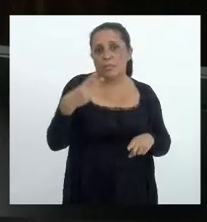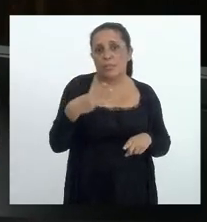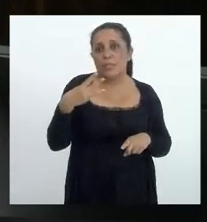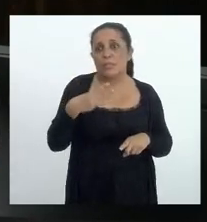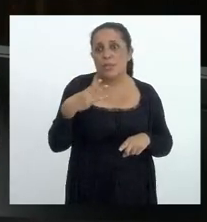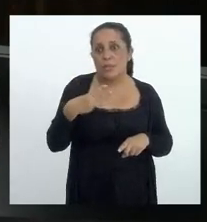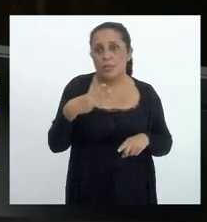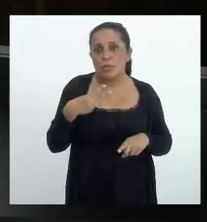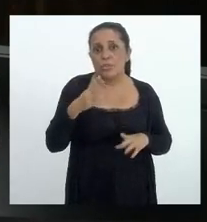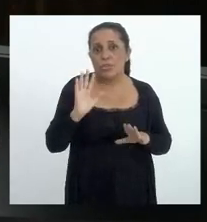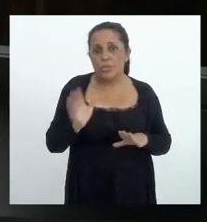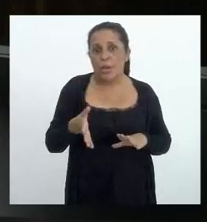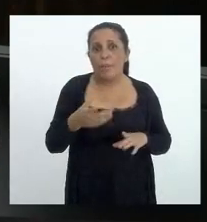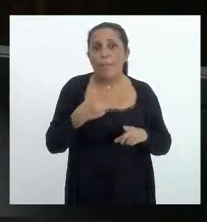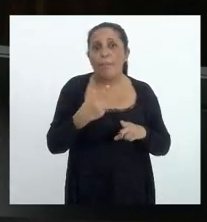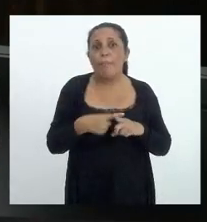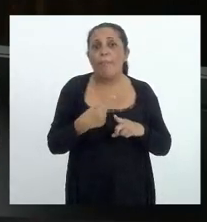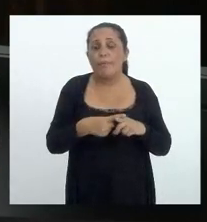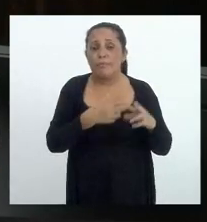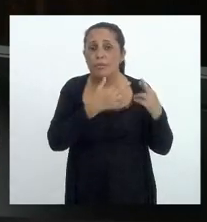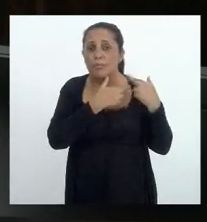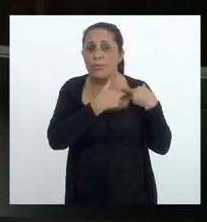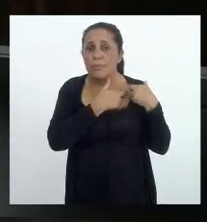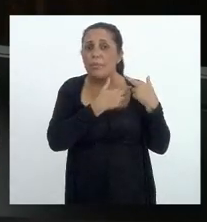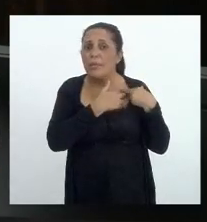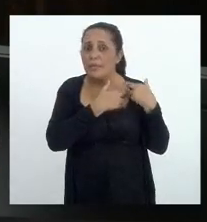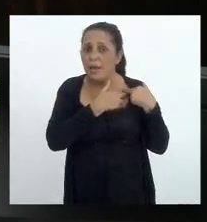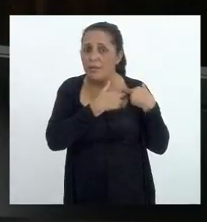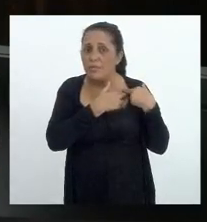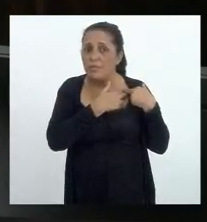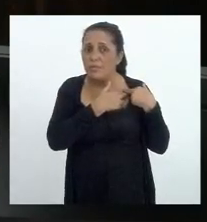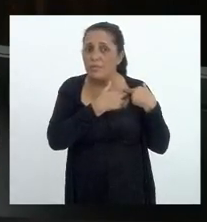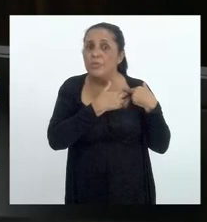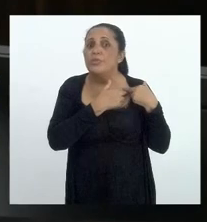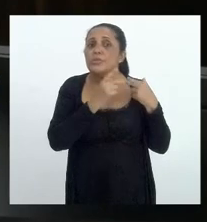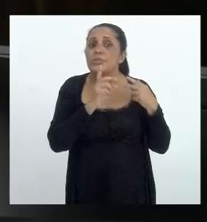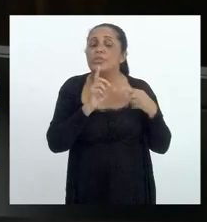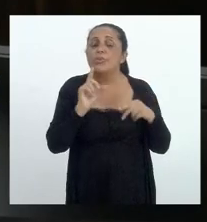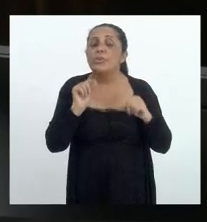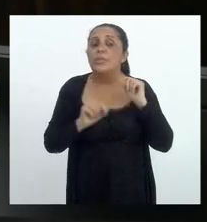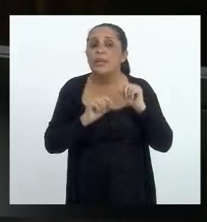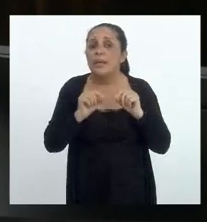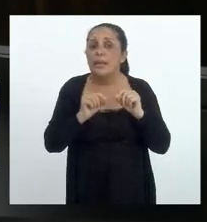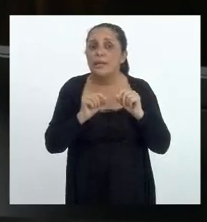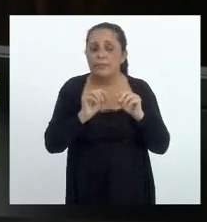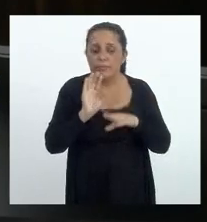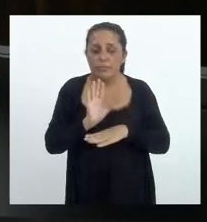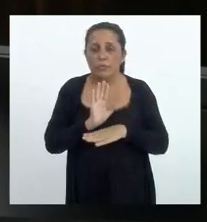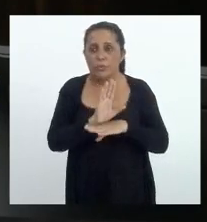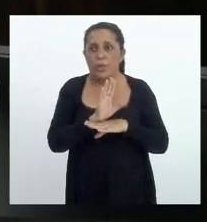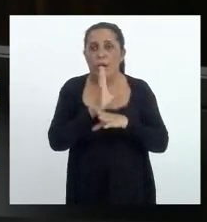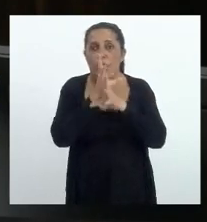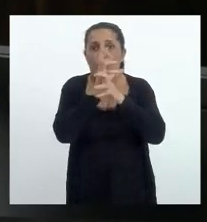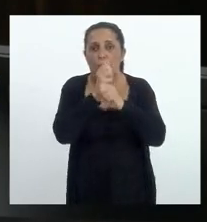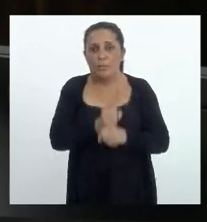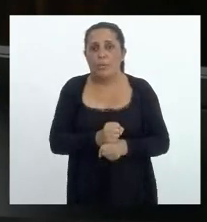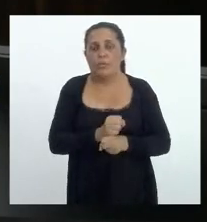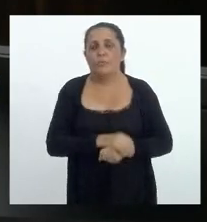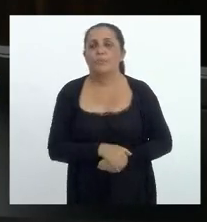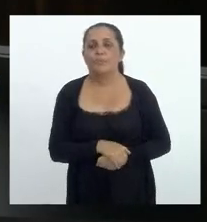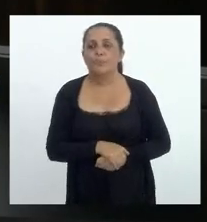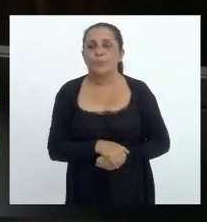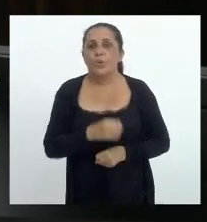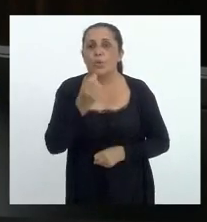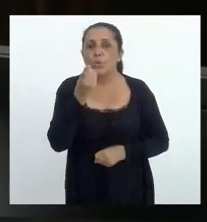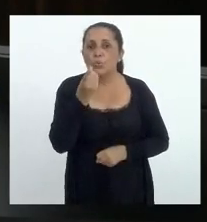gente ter essa responsabilidade na maneira de gerenciar o orçamento. O doutor Gustavo